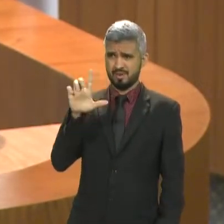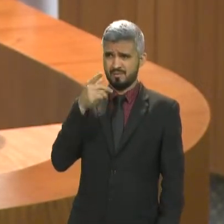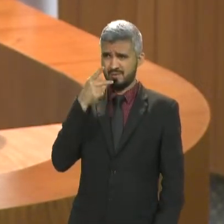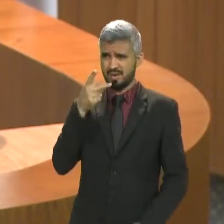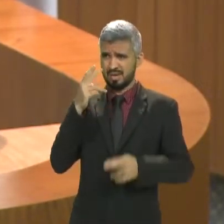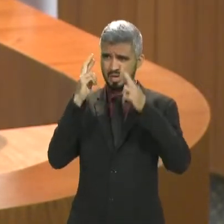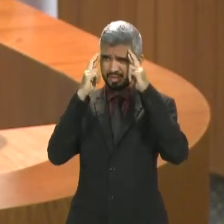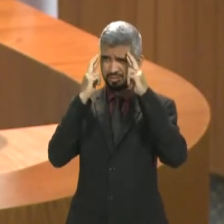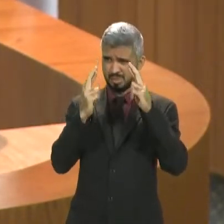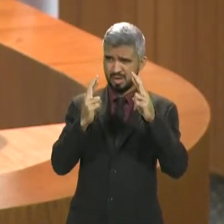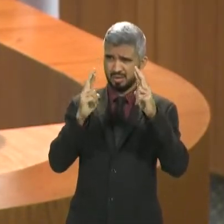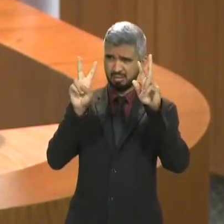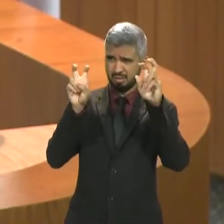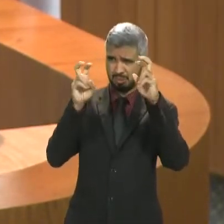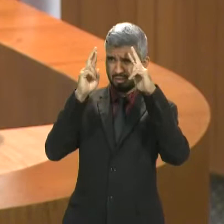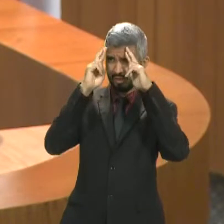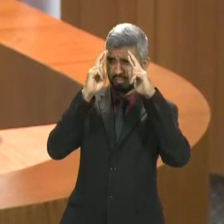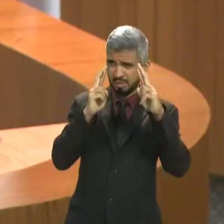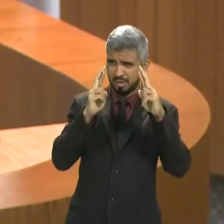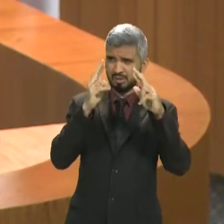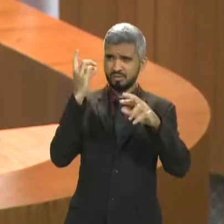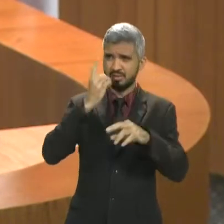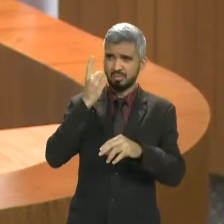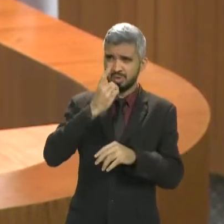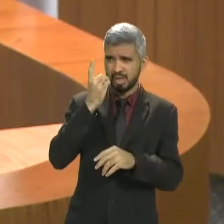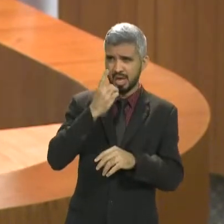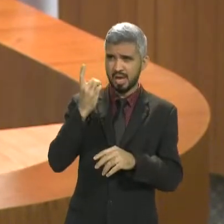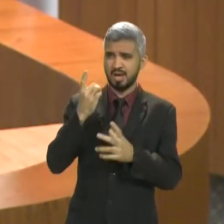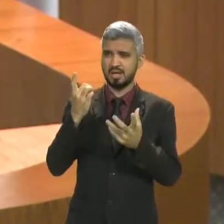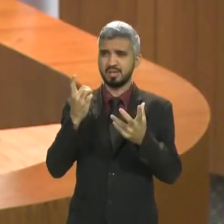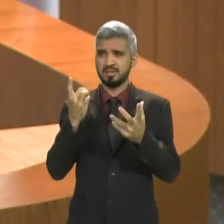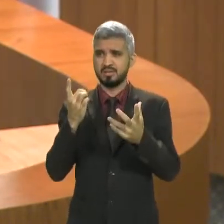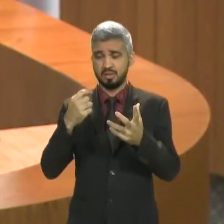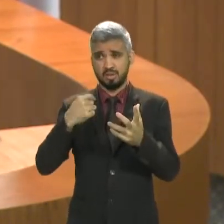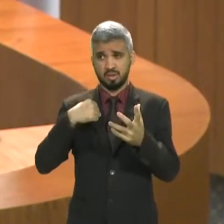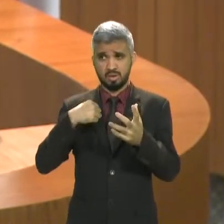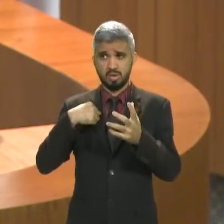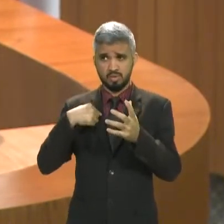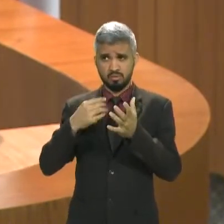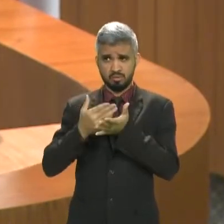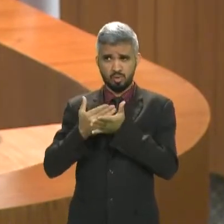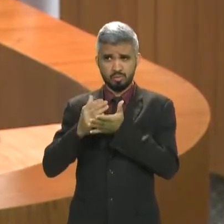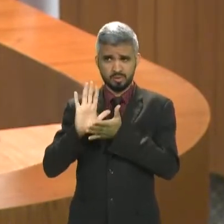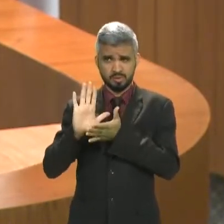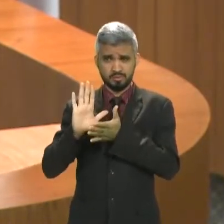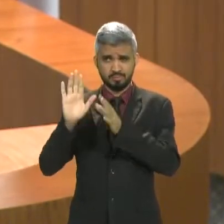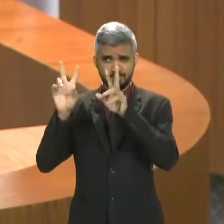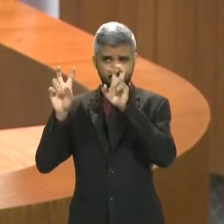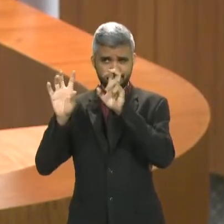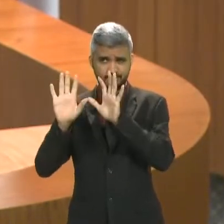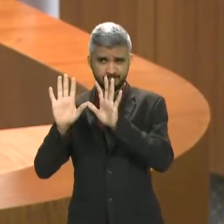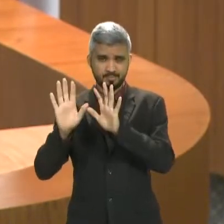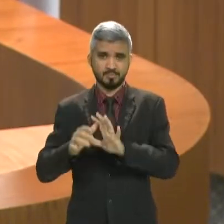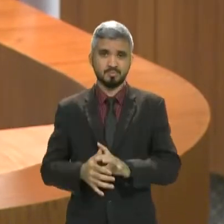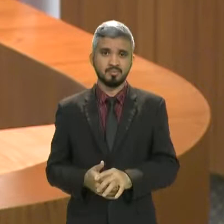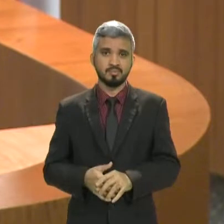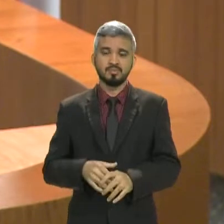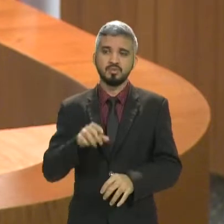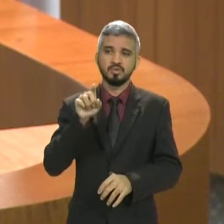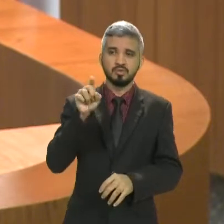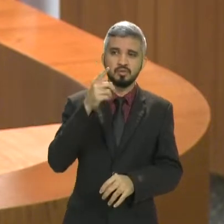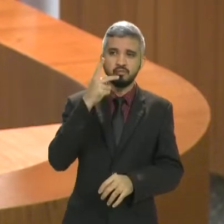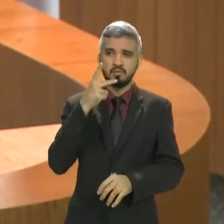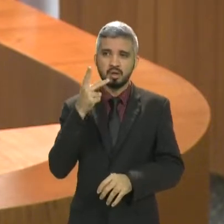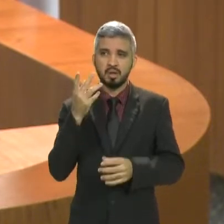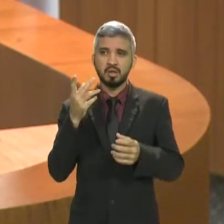falando em respeito com os deputados desta casa, né, que eu vou já entrar no tema, que Vossa Excelência utiliza de dois